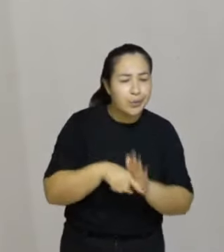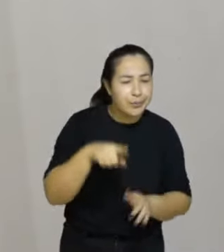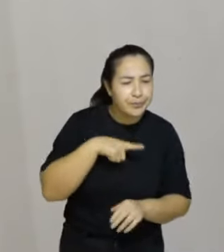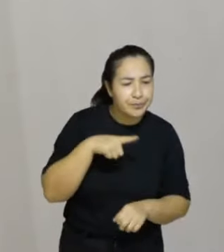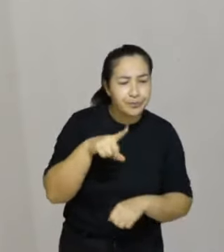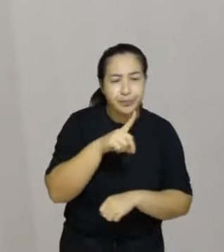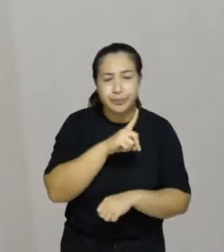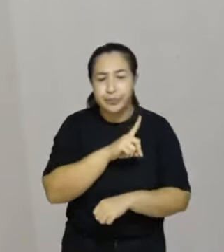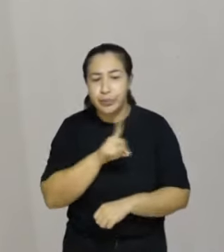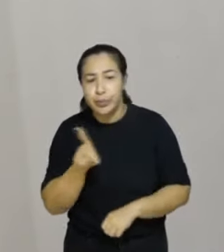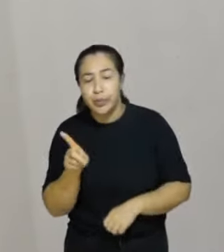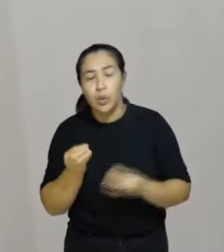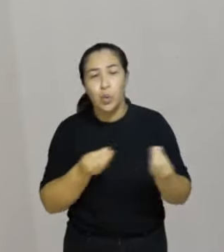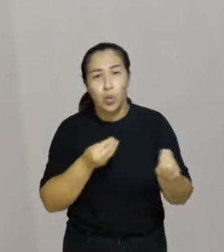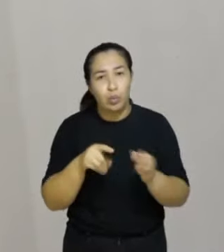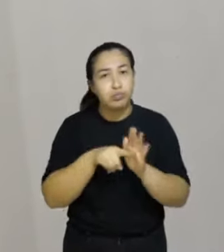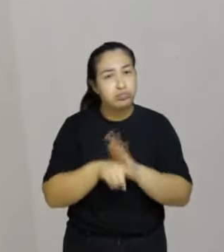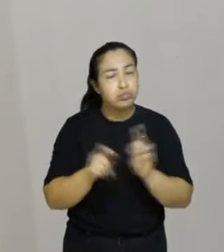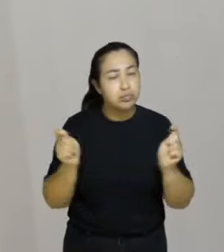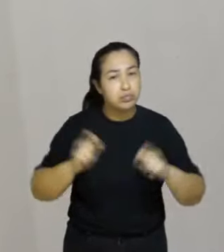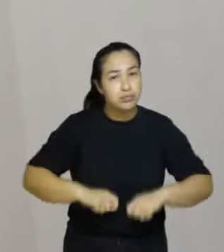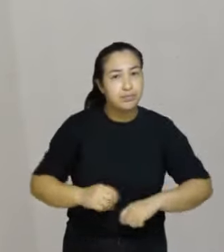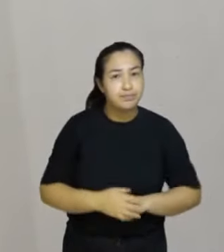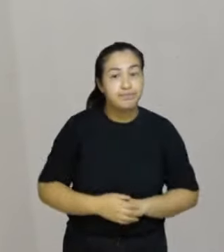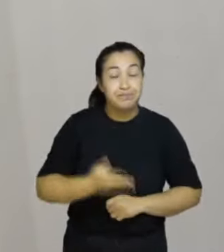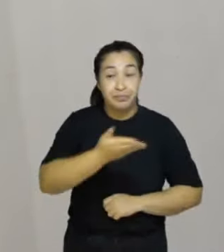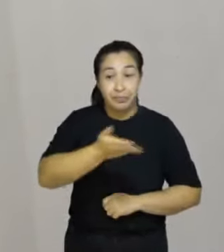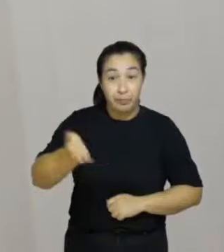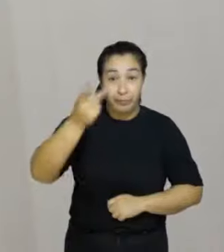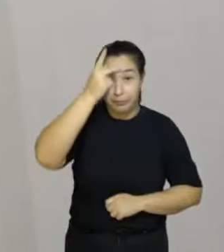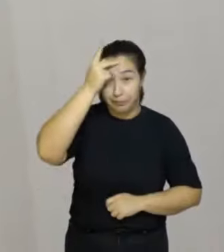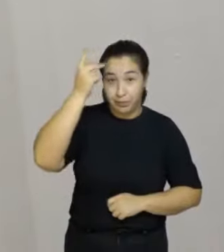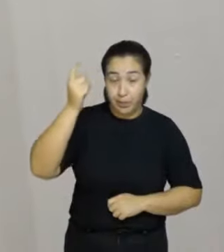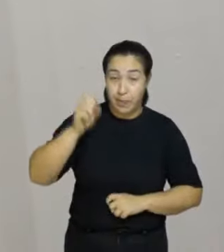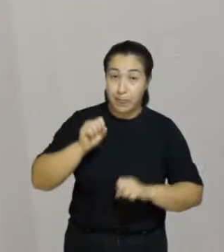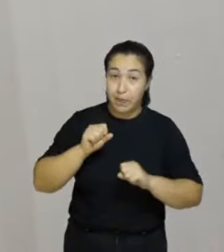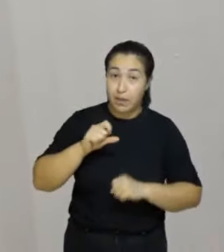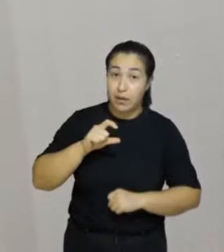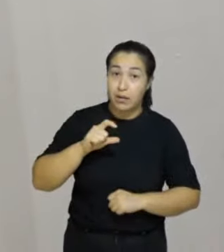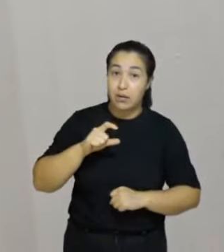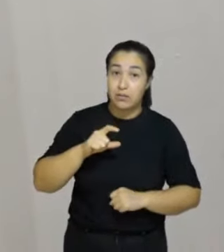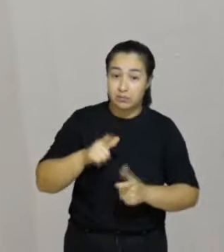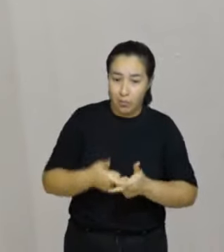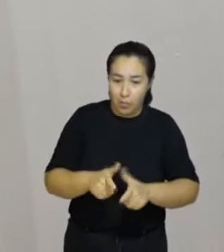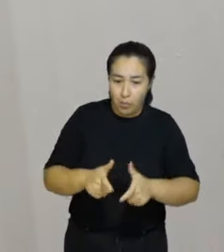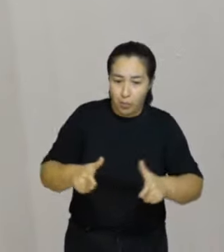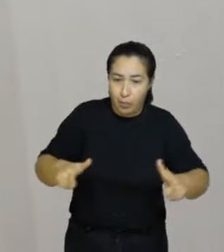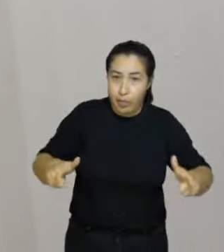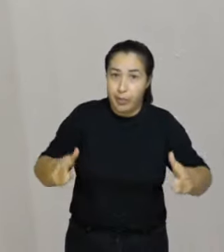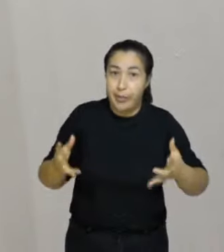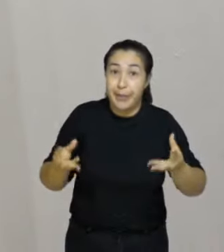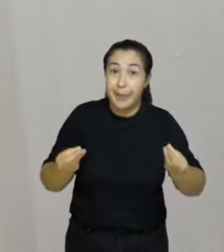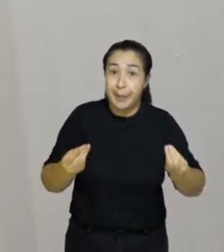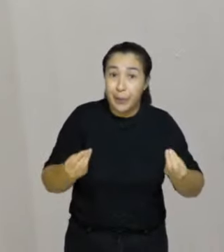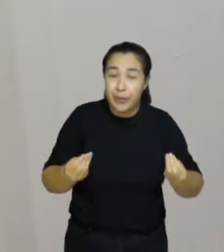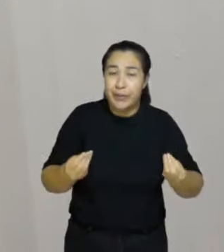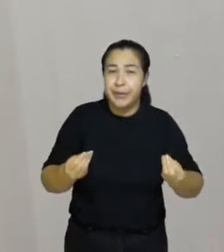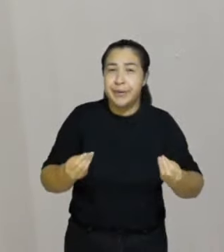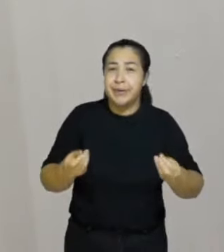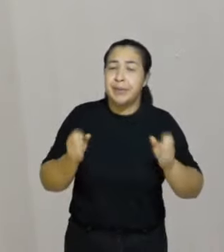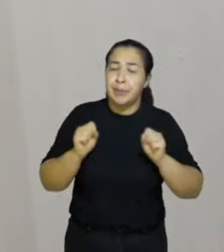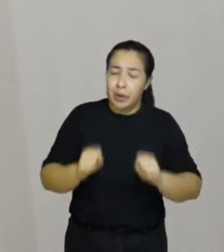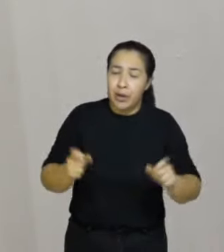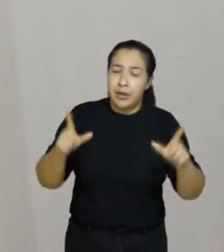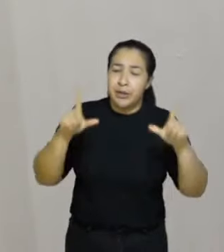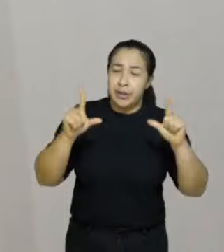quem precisa diante deste surto de casos de dengue e também vai desafogar um pouco a procura